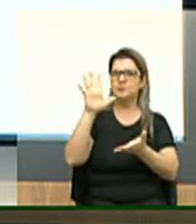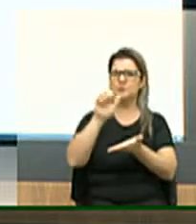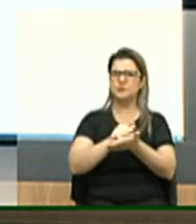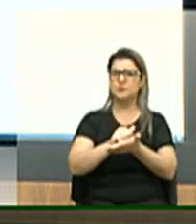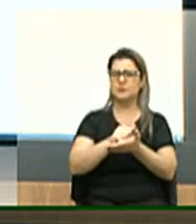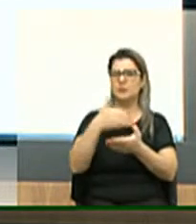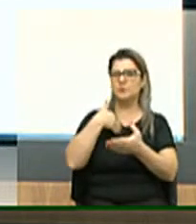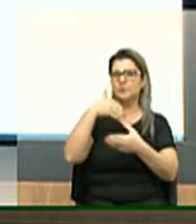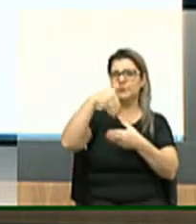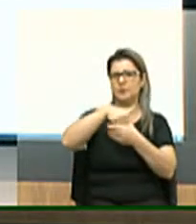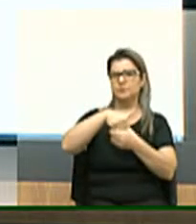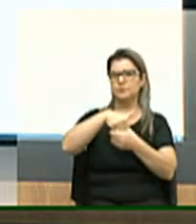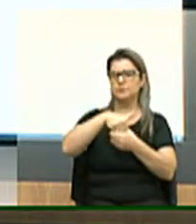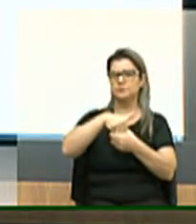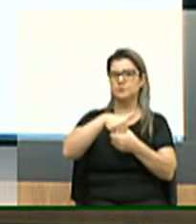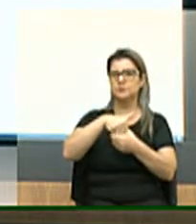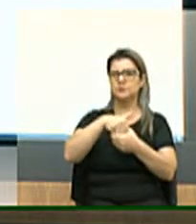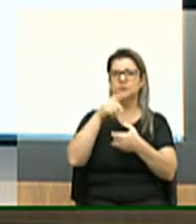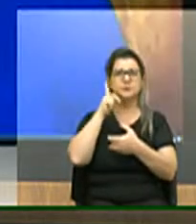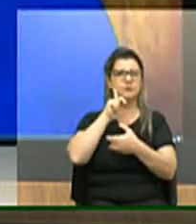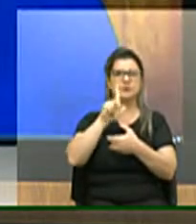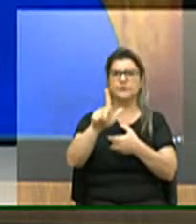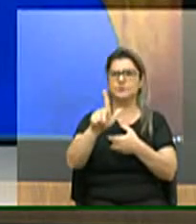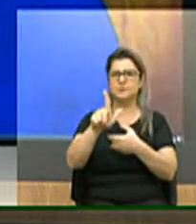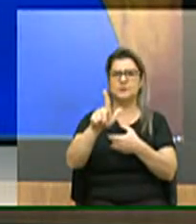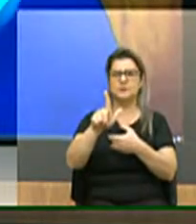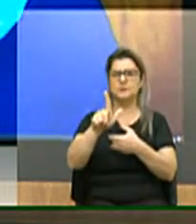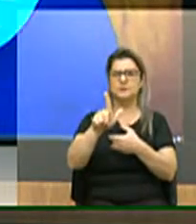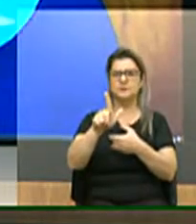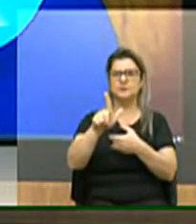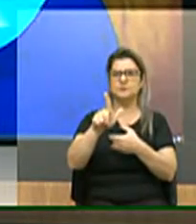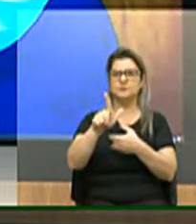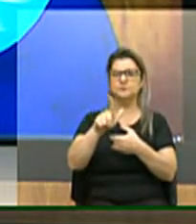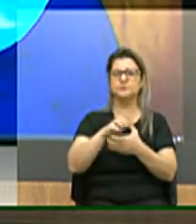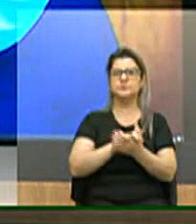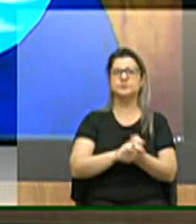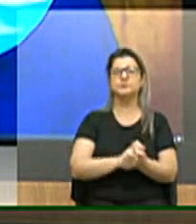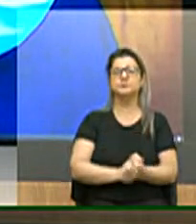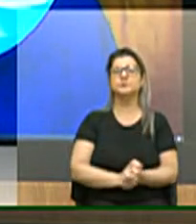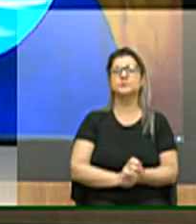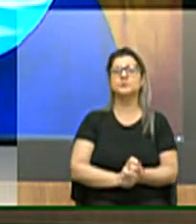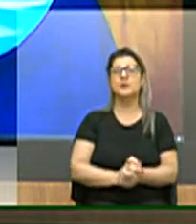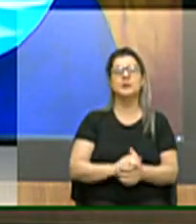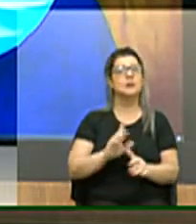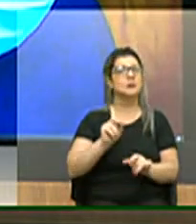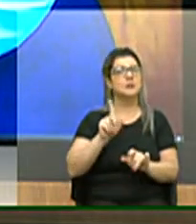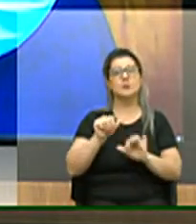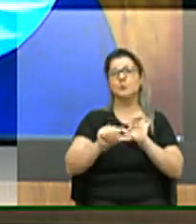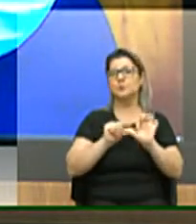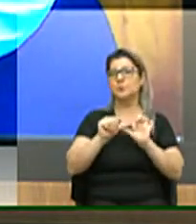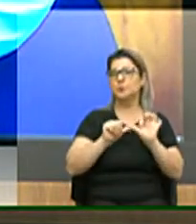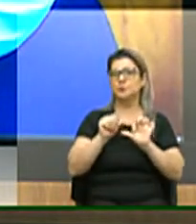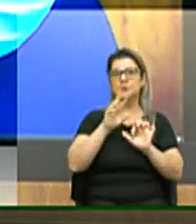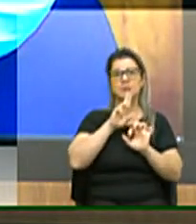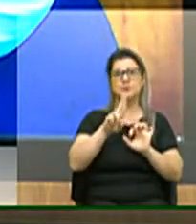meu microfone. Ok, fica registrado seu voto, que pese não altere o resultado do projeto, da votação. Fica